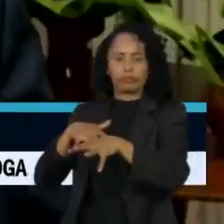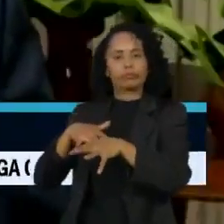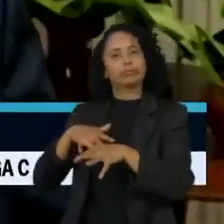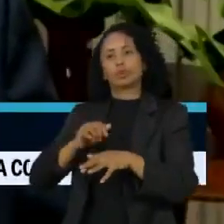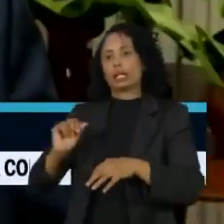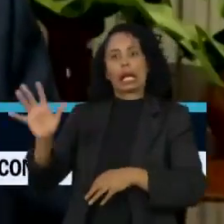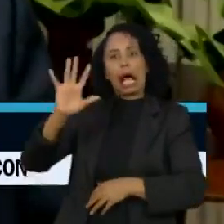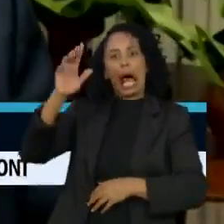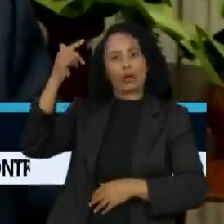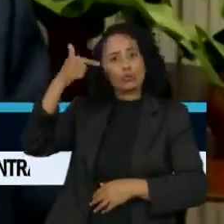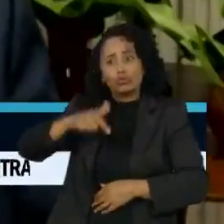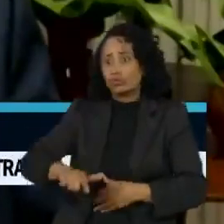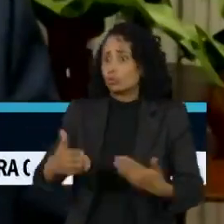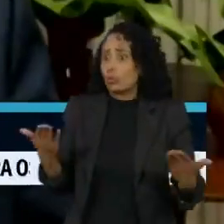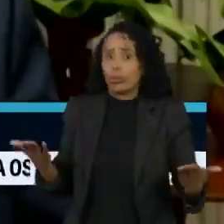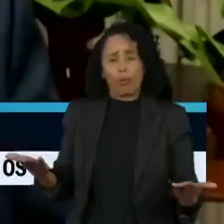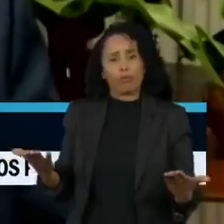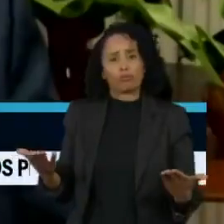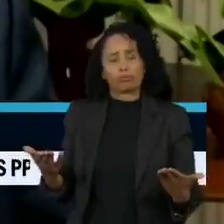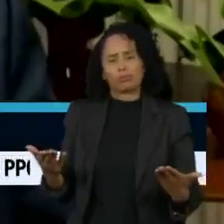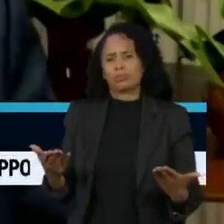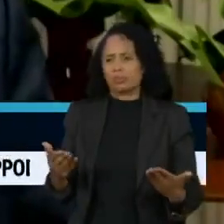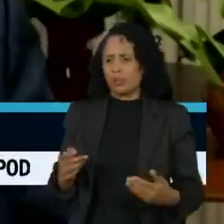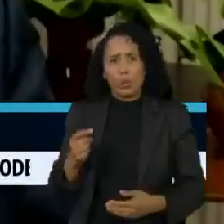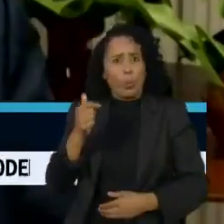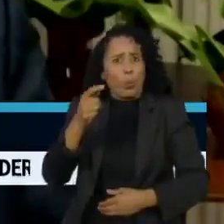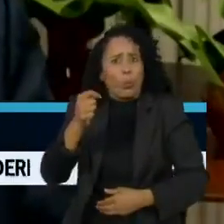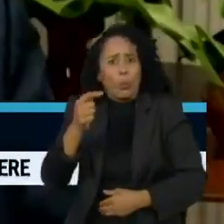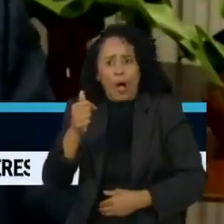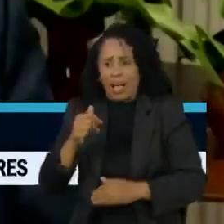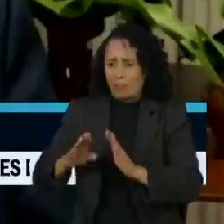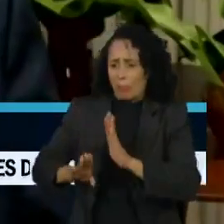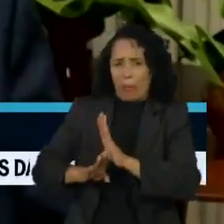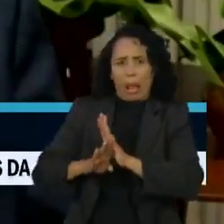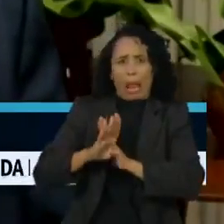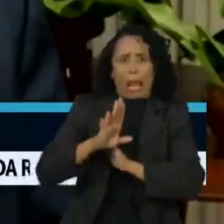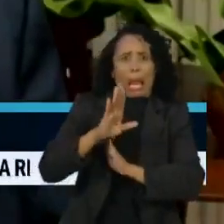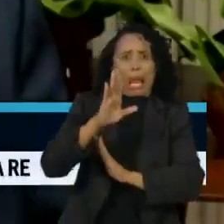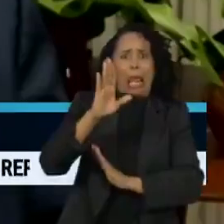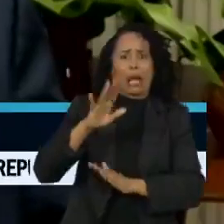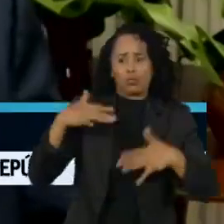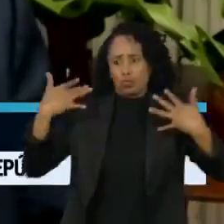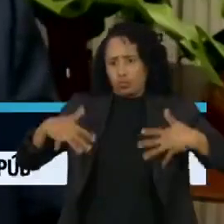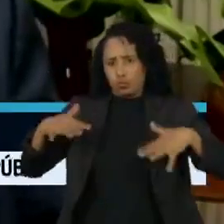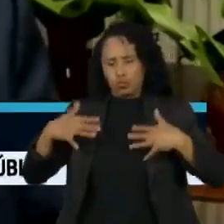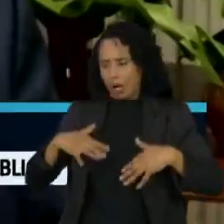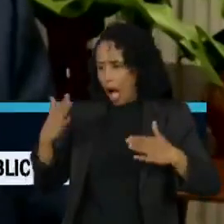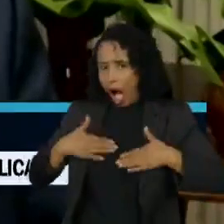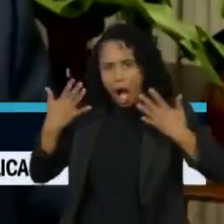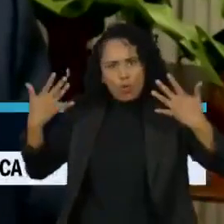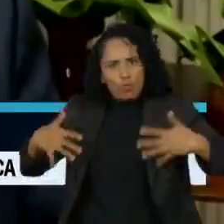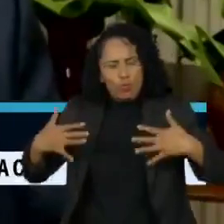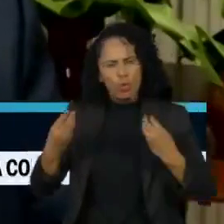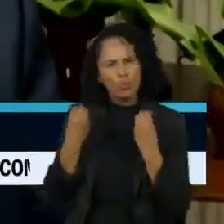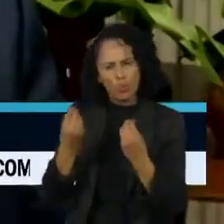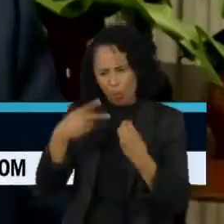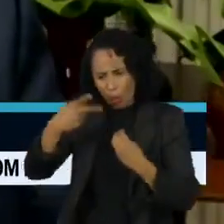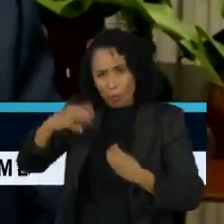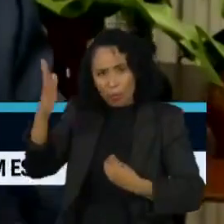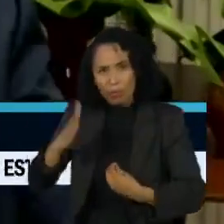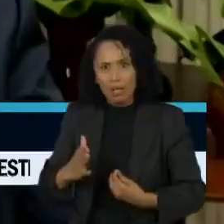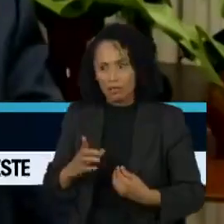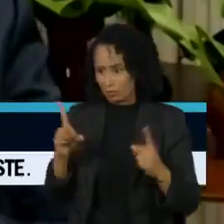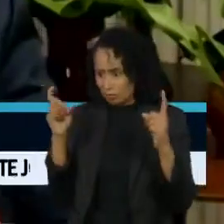patamar próximo, né, aos dois dígitos, cada vez mais ela começa a ser assustadora. Afinal de contas, o Brasil,